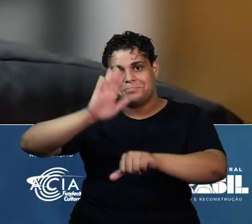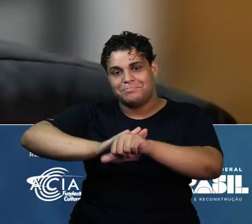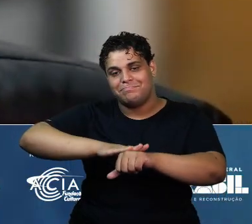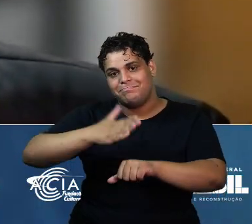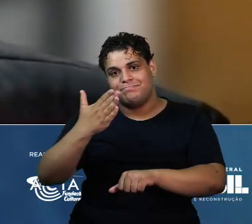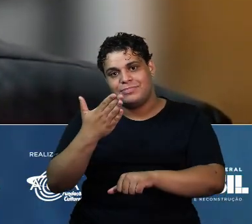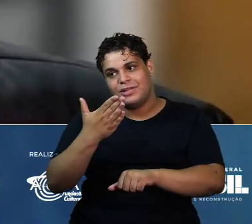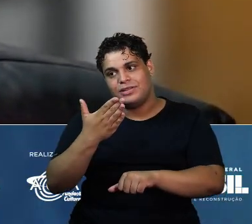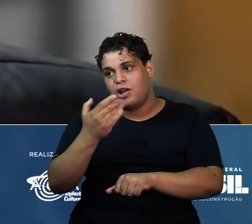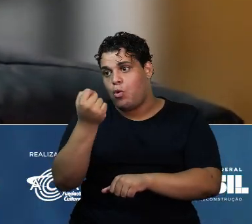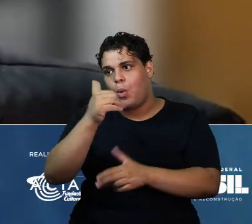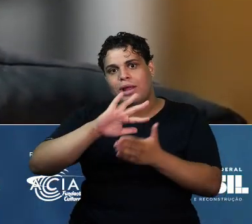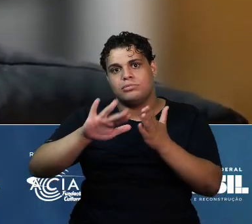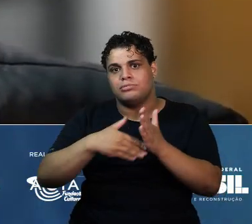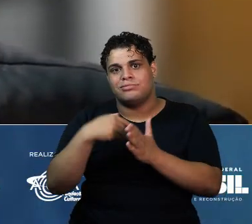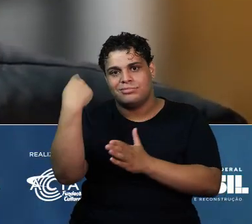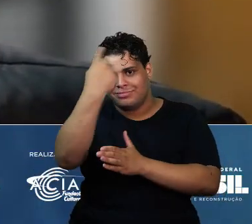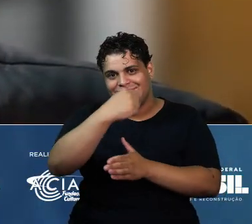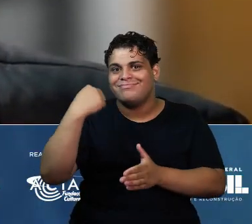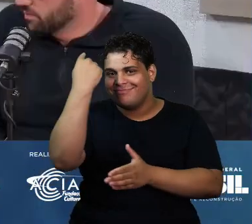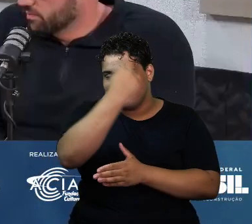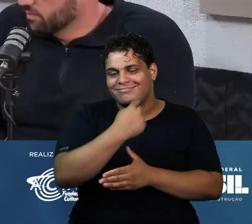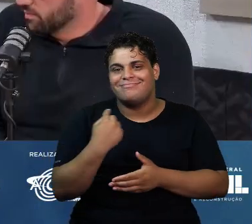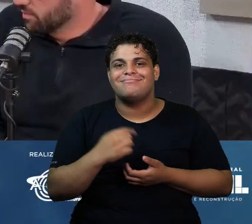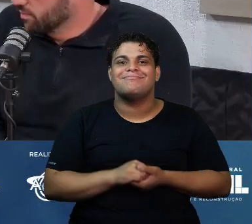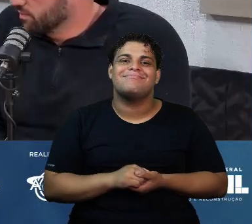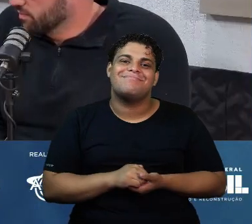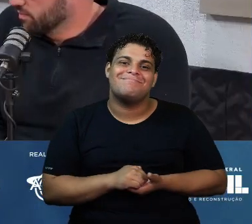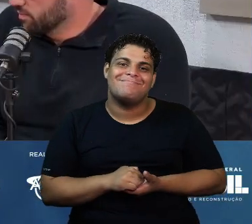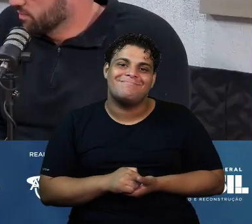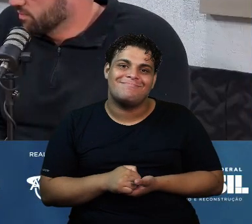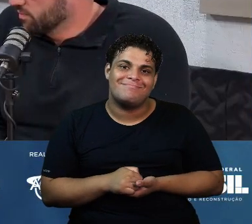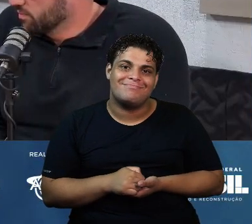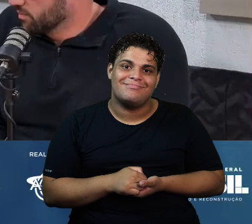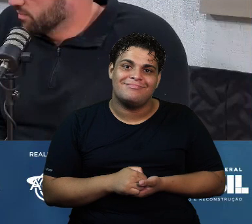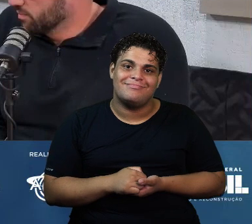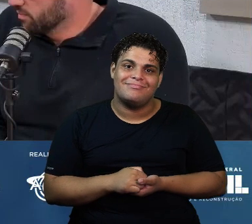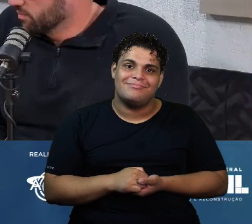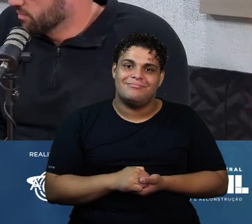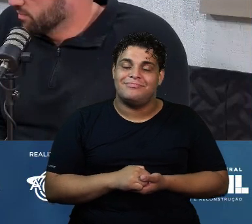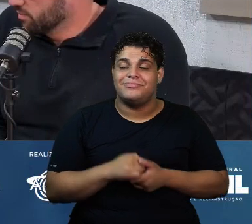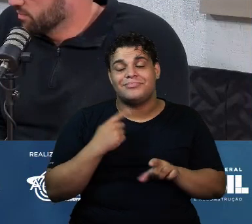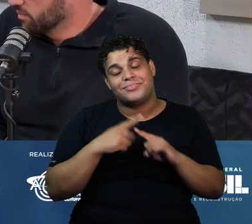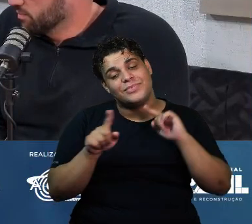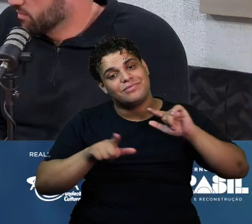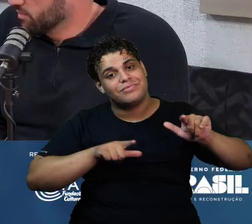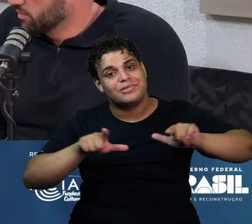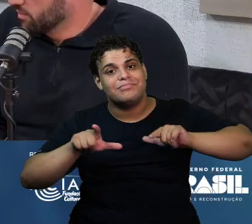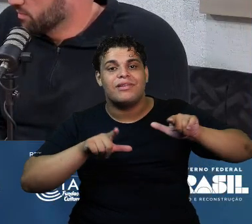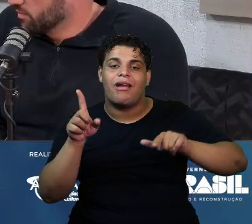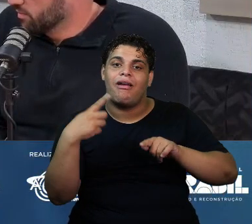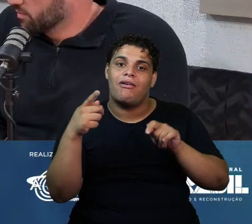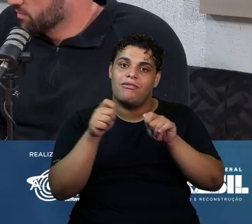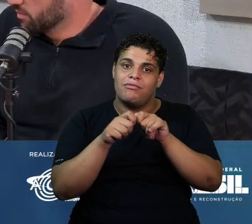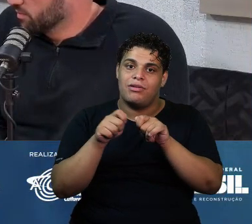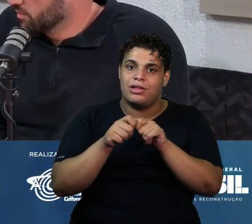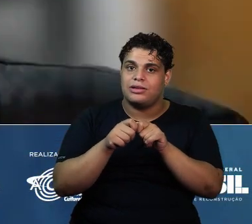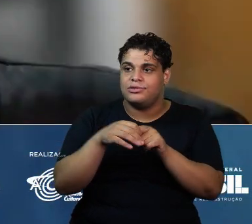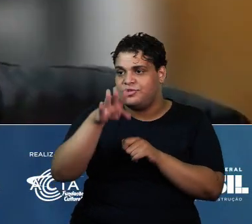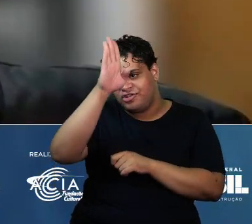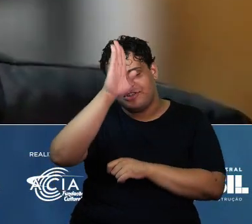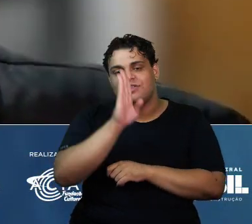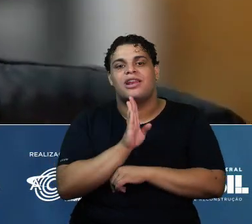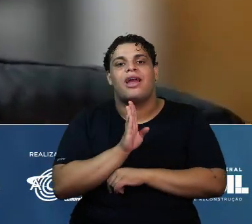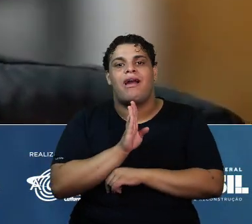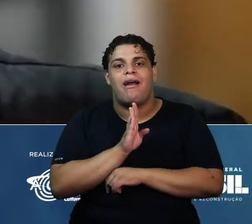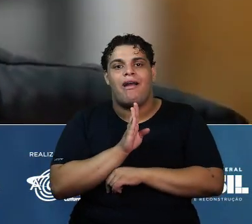da metade do meu tempo para a segurança aquática, né? Porque é um trabalho que a gente faz de forma gratuita, a gente